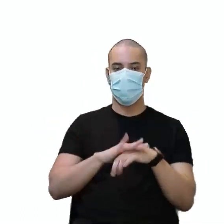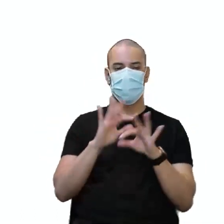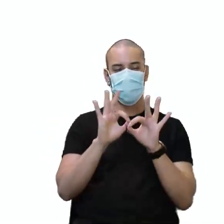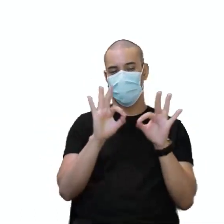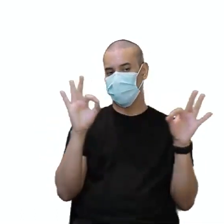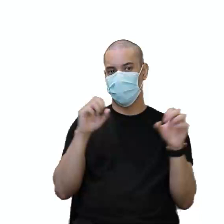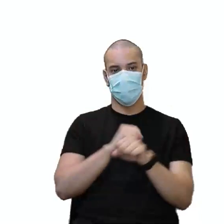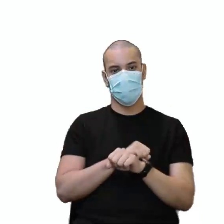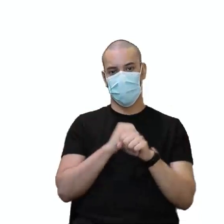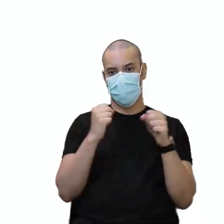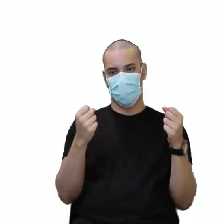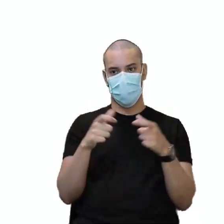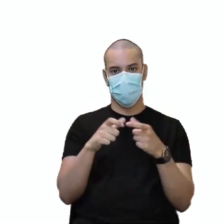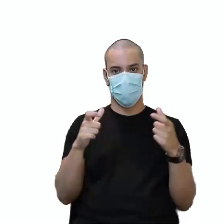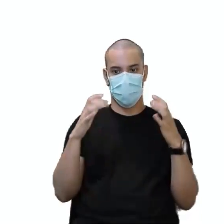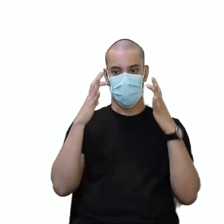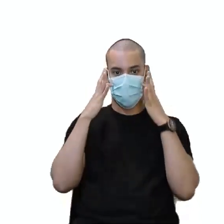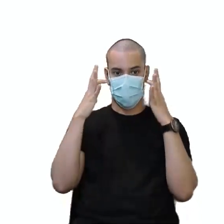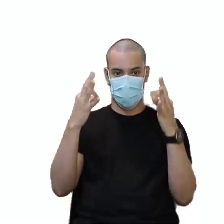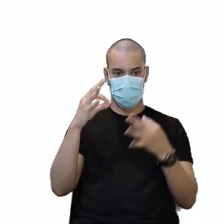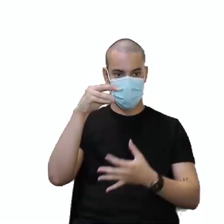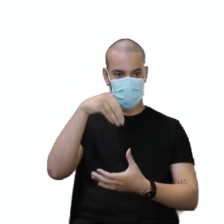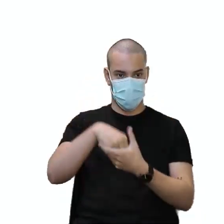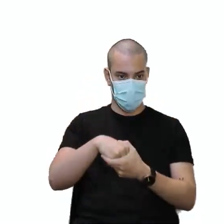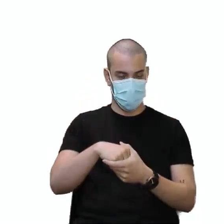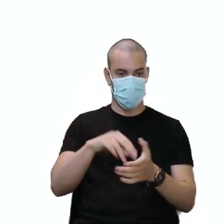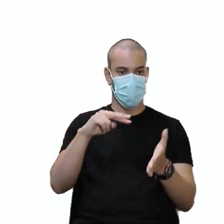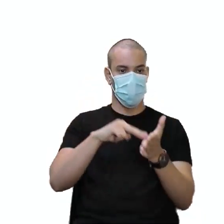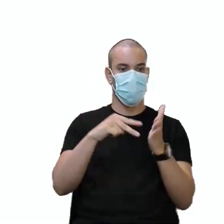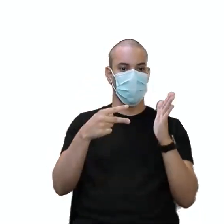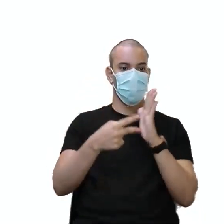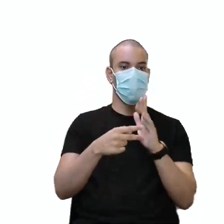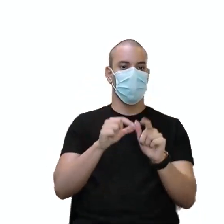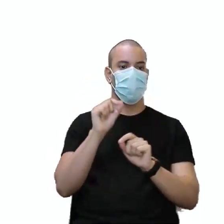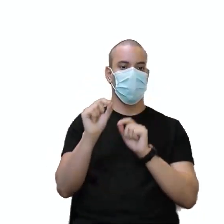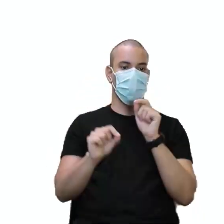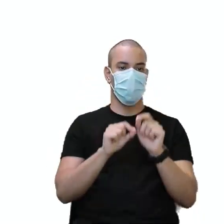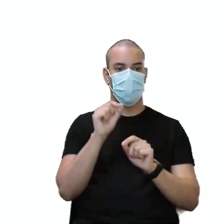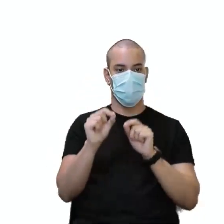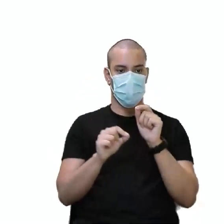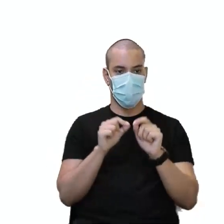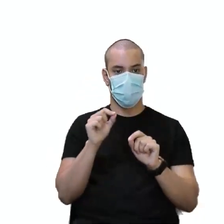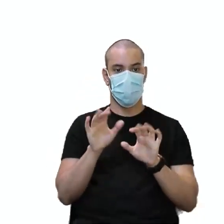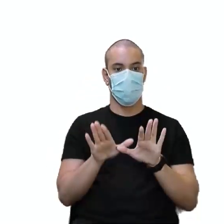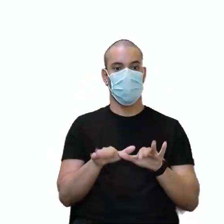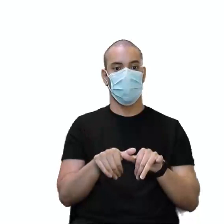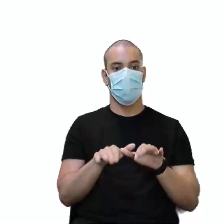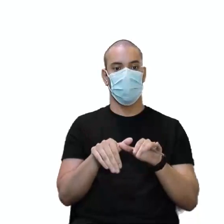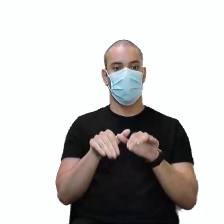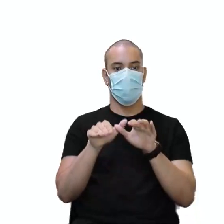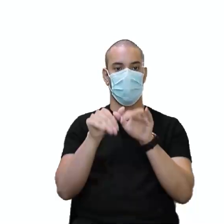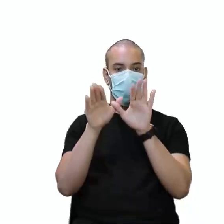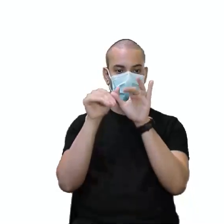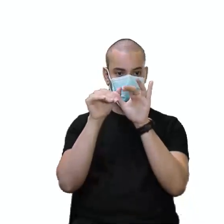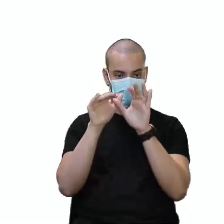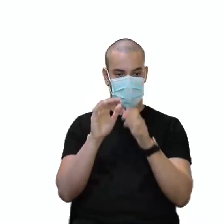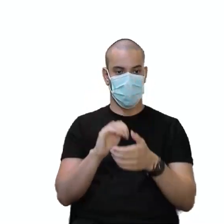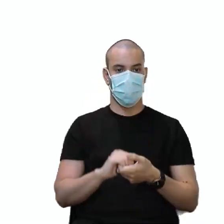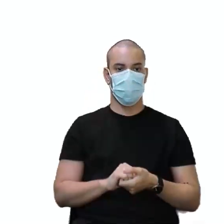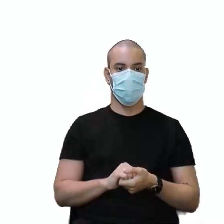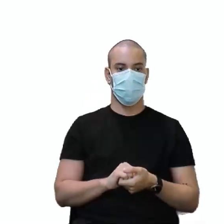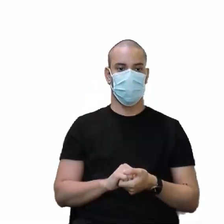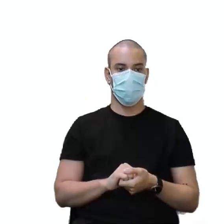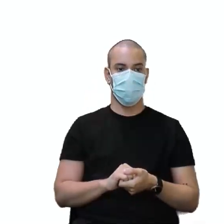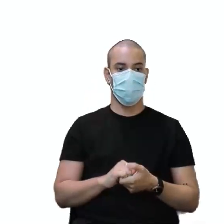vai aumentar a sua concentração desse mercúrio no organismo, vai ser as aves pernaltas, tá bom? Então, é